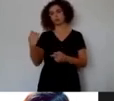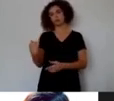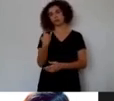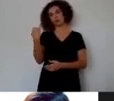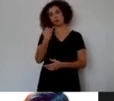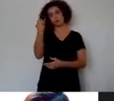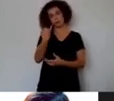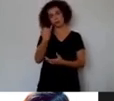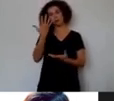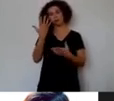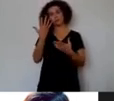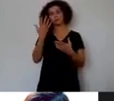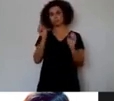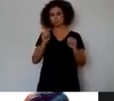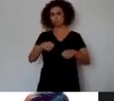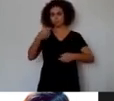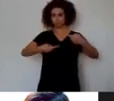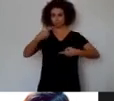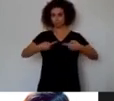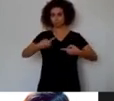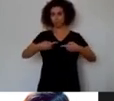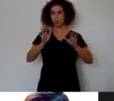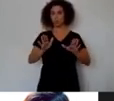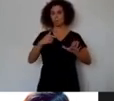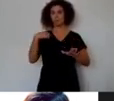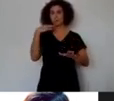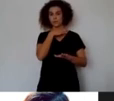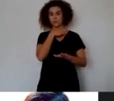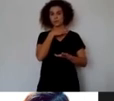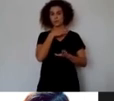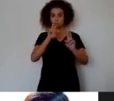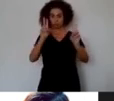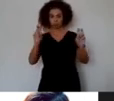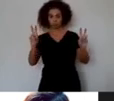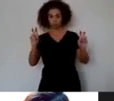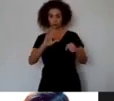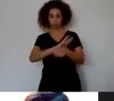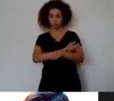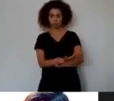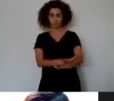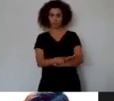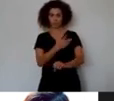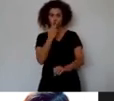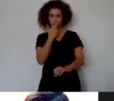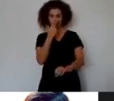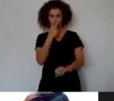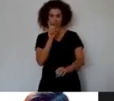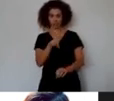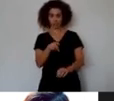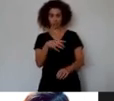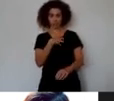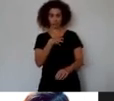sobre ele, mas o que eu vejo hoje em dia é que esse termo, ele é usado como forma de amenizar também,